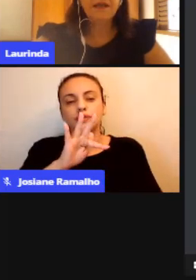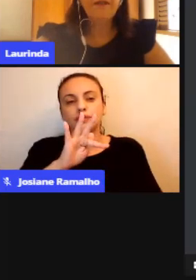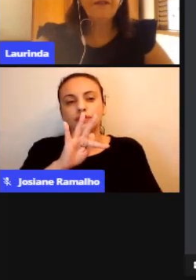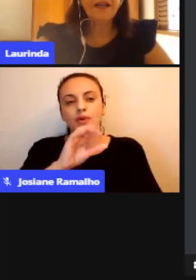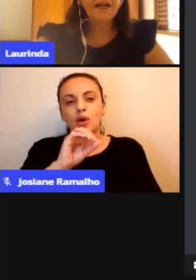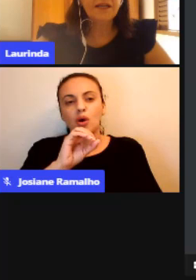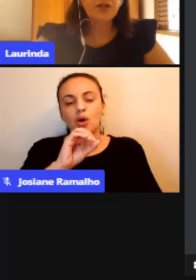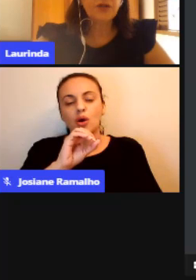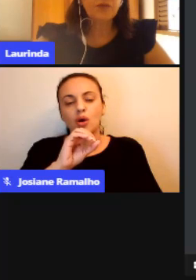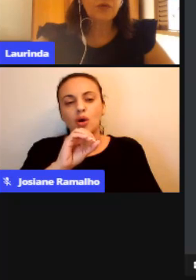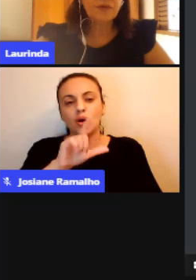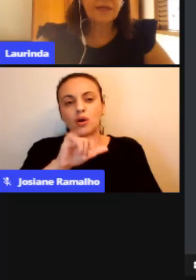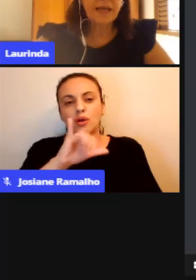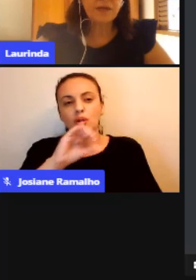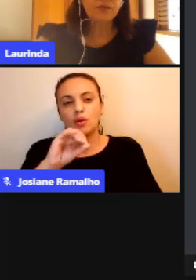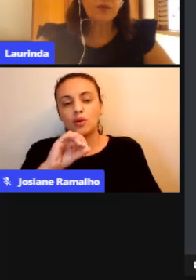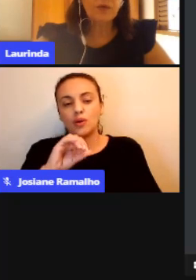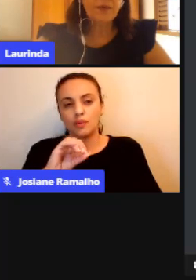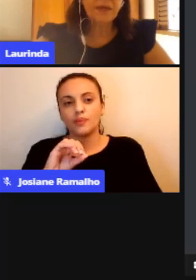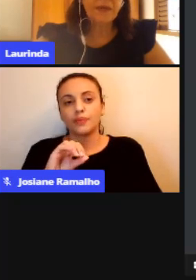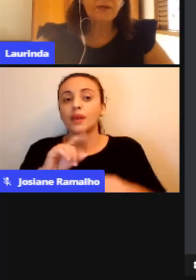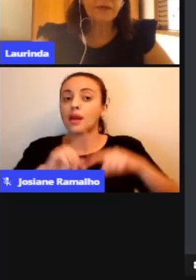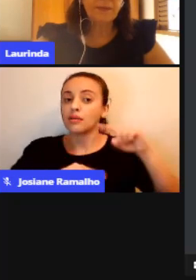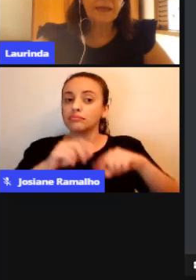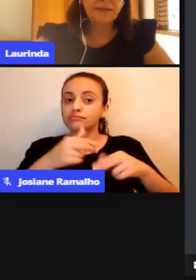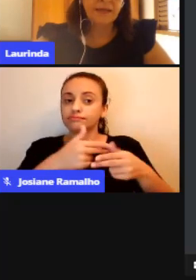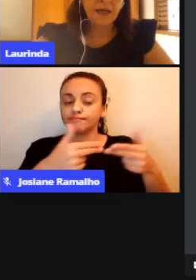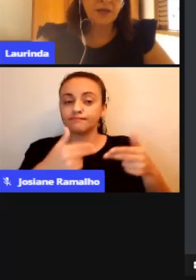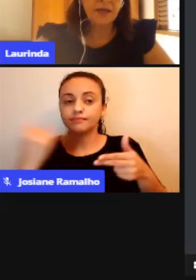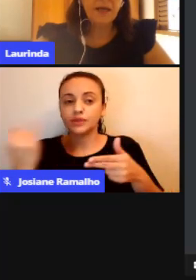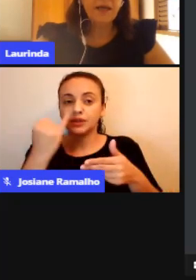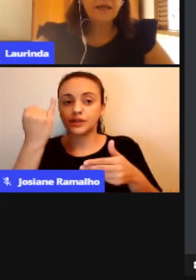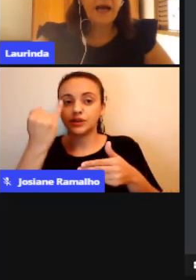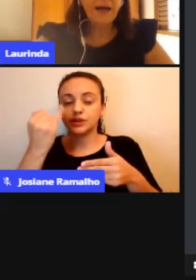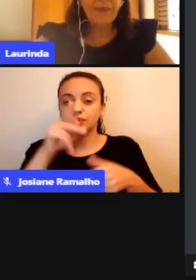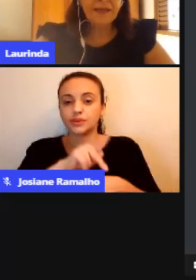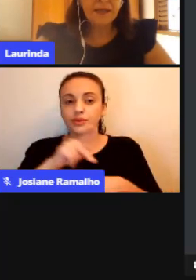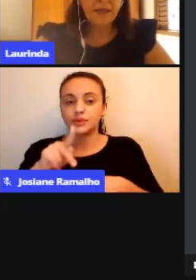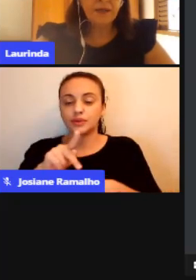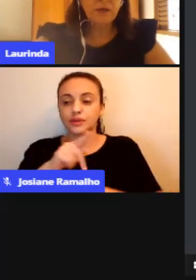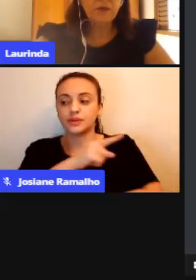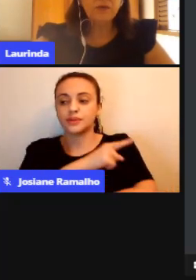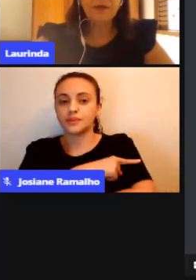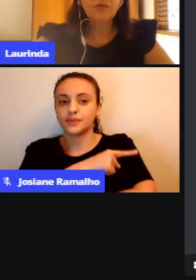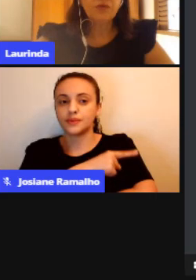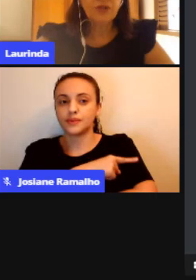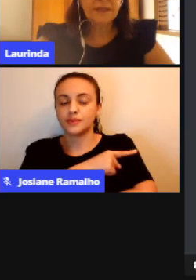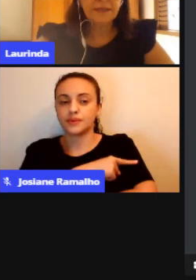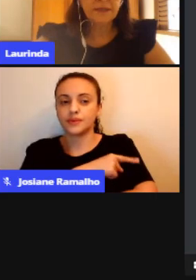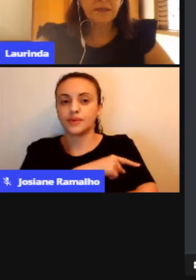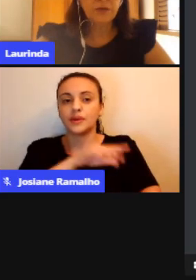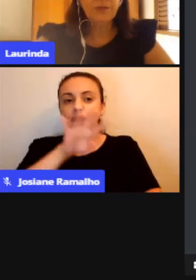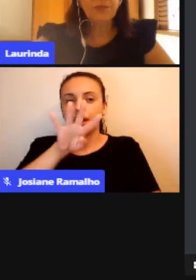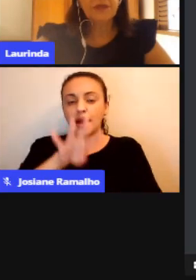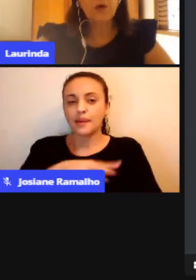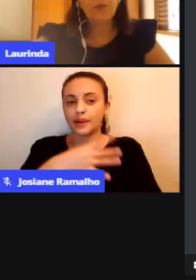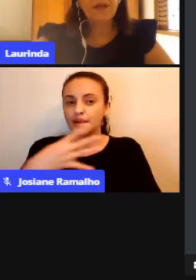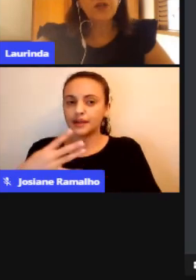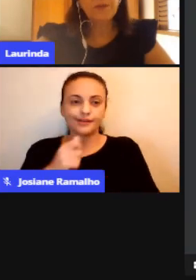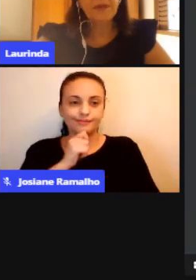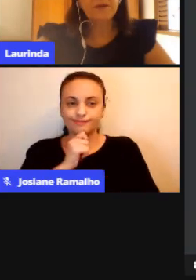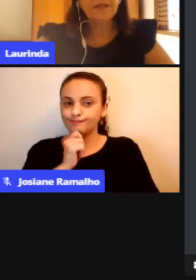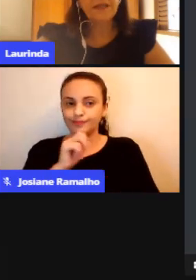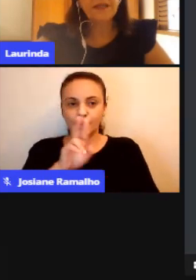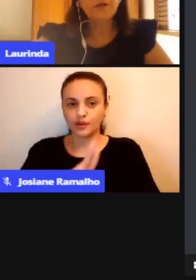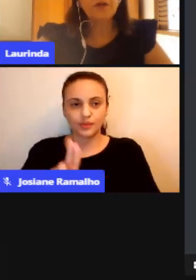ano e que vai garantir o sucesso do acompanhamento da aprendizagem. A planilha nós não estamos utilizando, porque